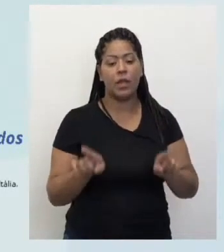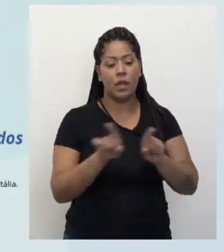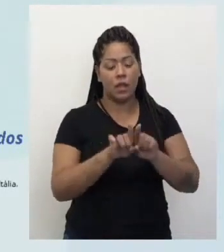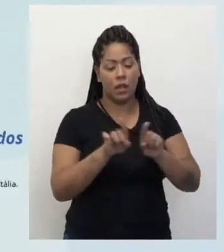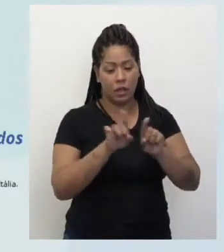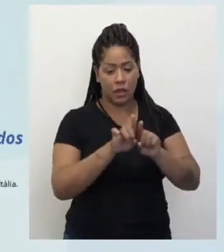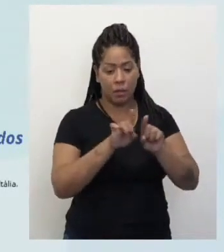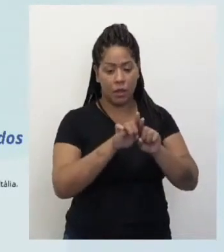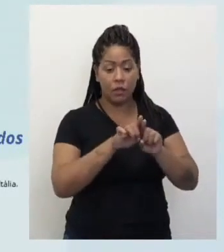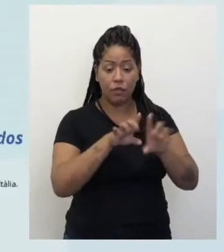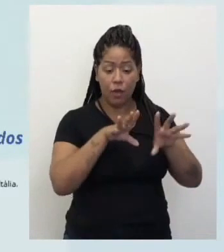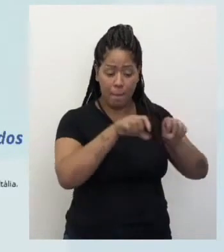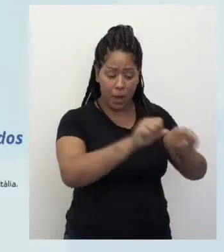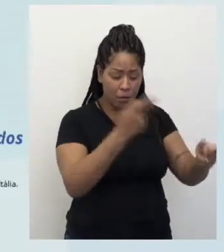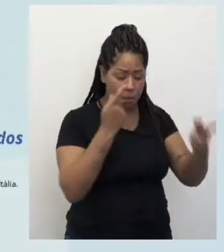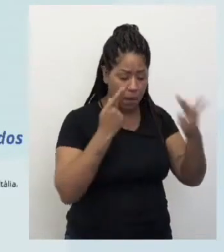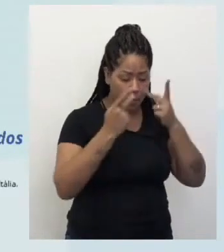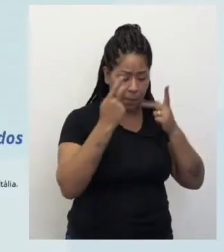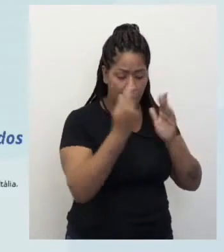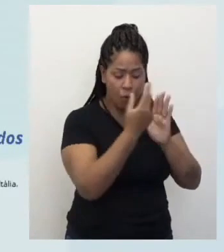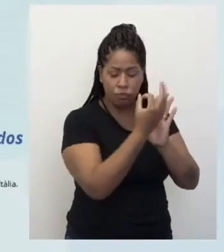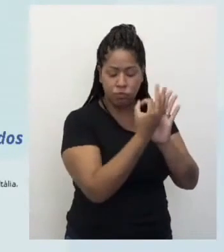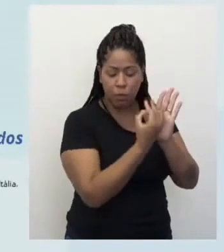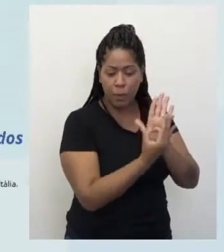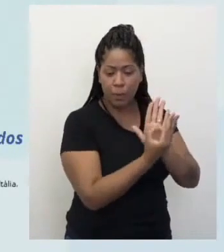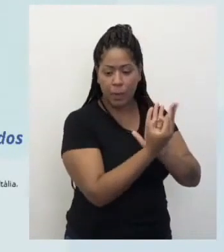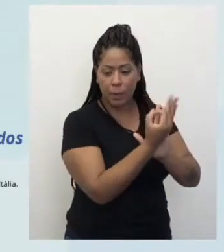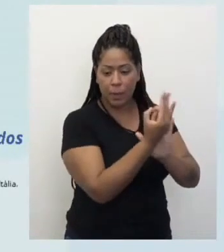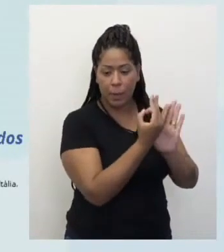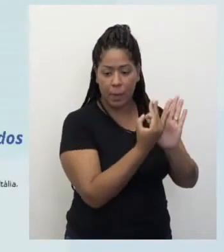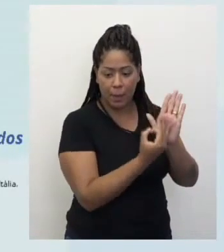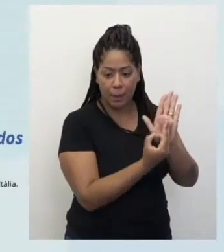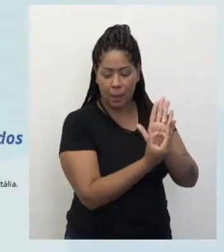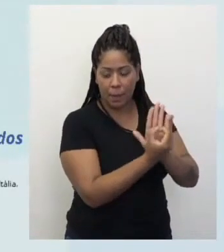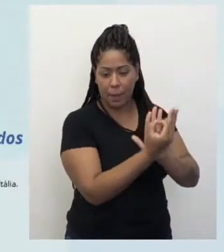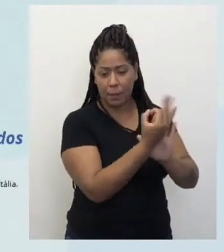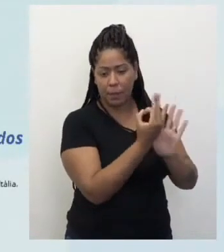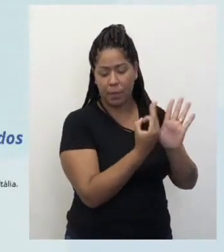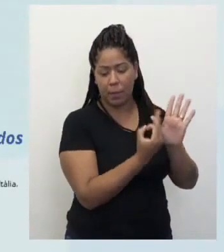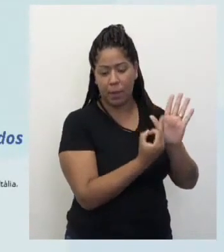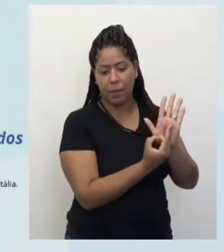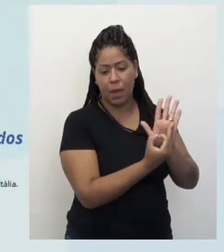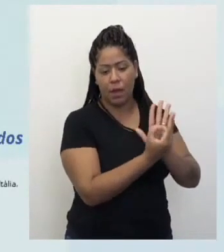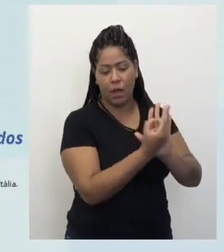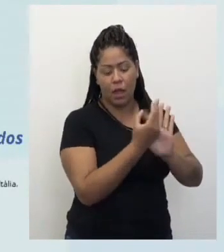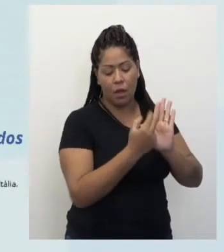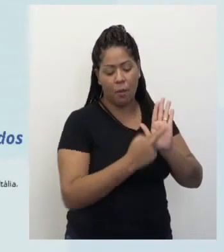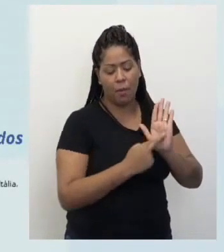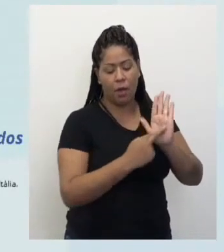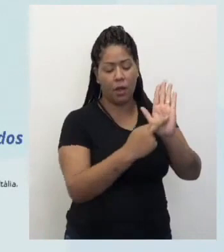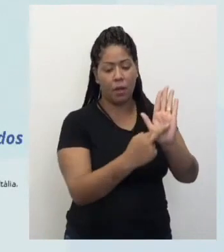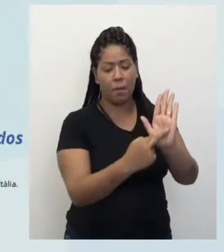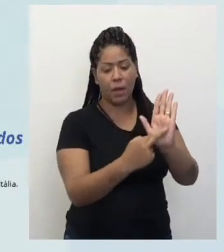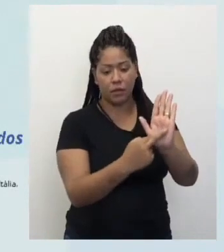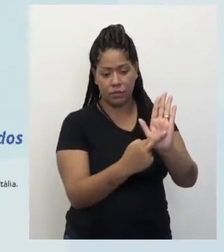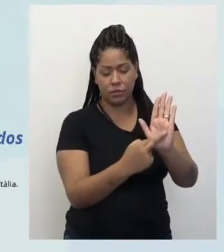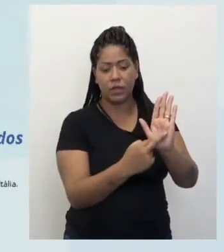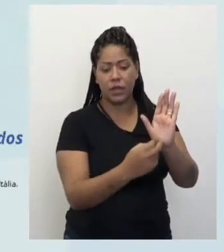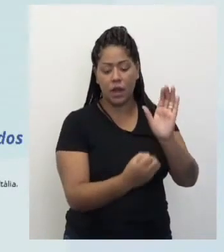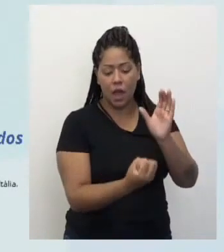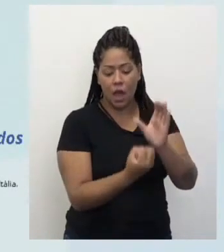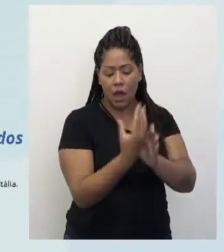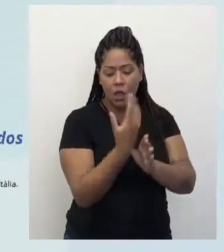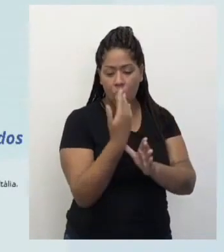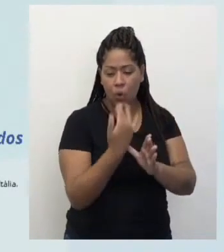E nós temos esse mosaico que é bastante rico, né? Para quem não sabe, o mosaico é uma imagem feita com partículas, com